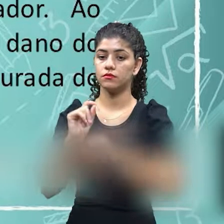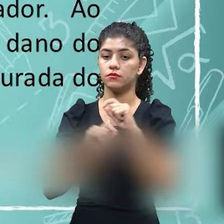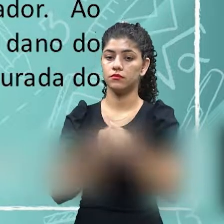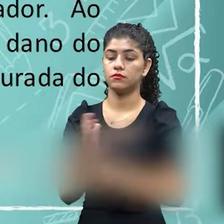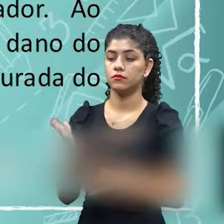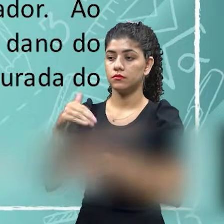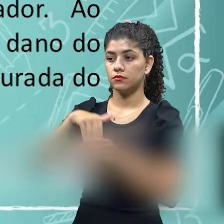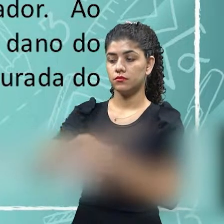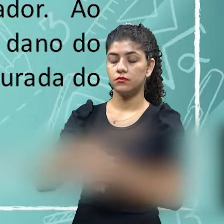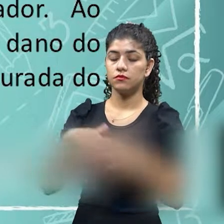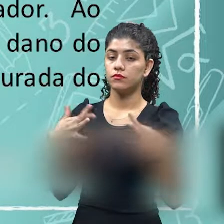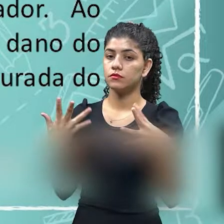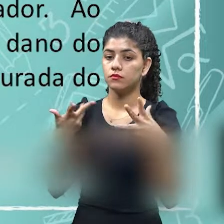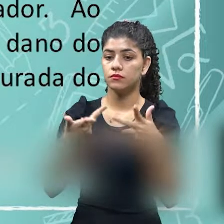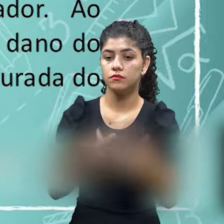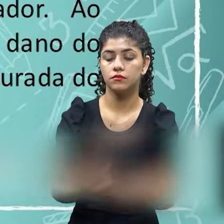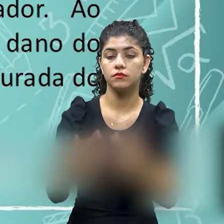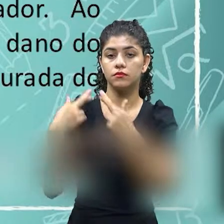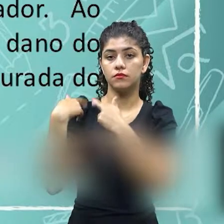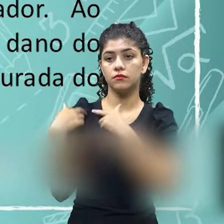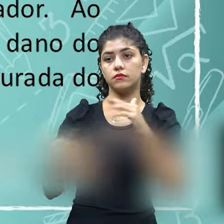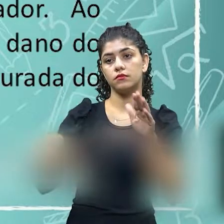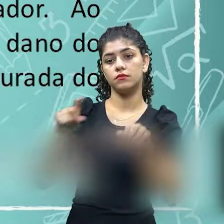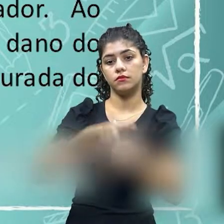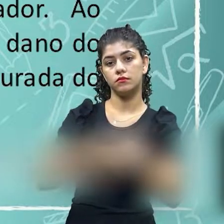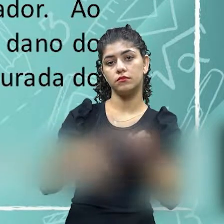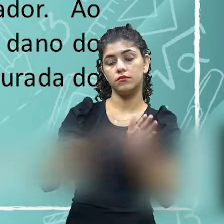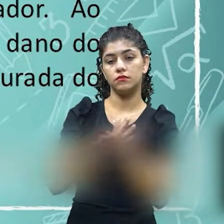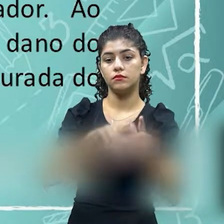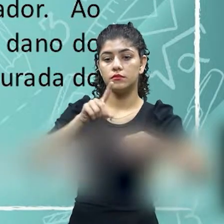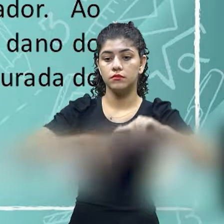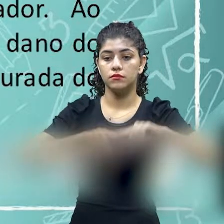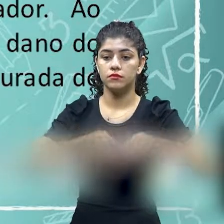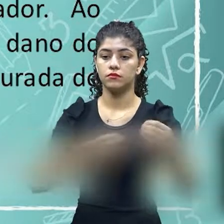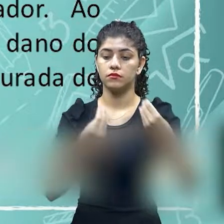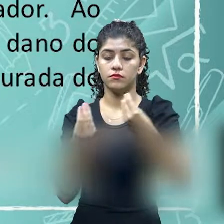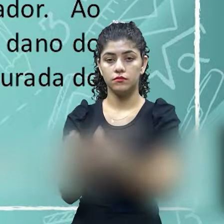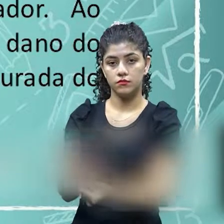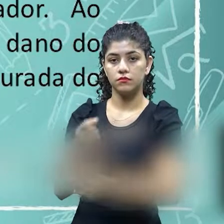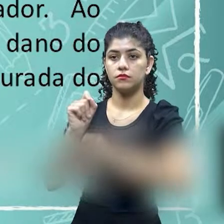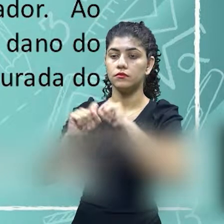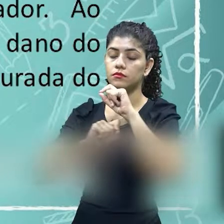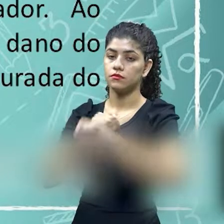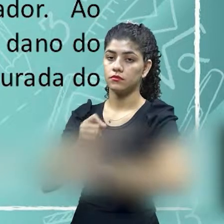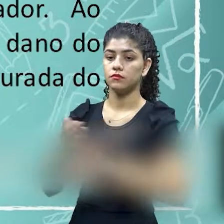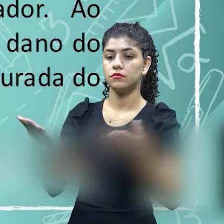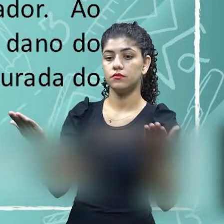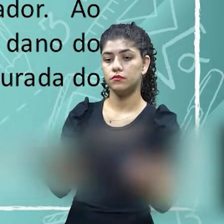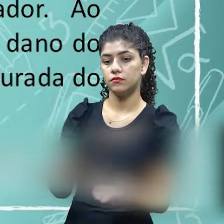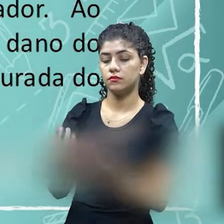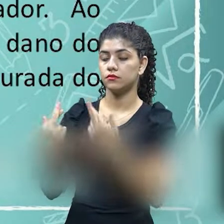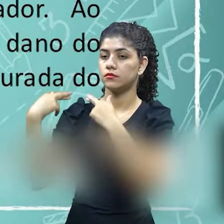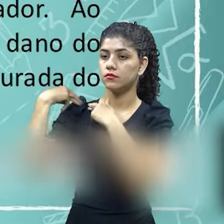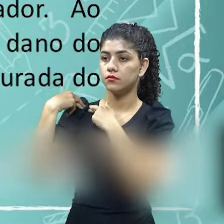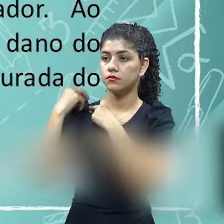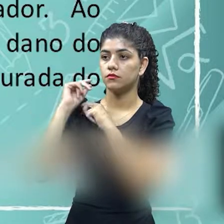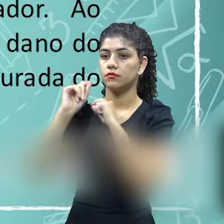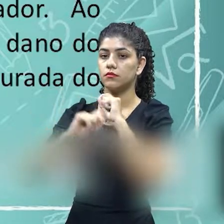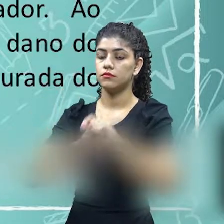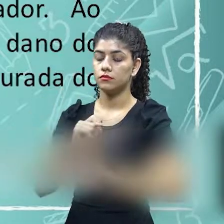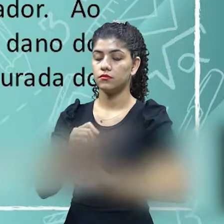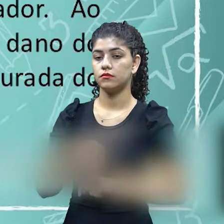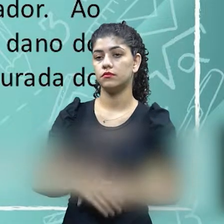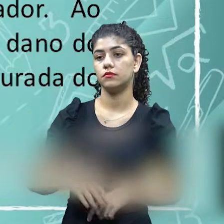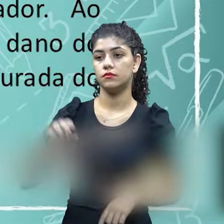Todas as despesas, até o momento em que o produto é colocado a bordo do veículo transportador, é de responsabilidade do